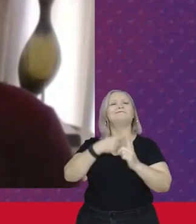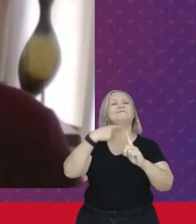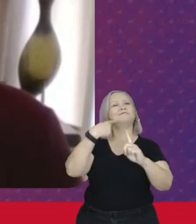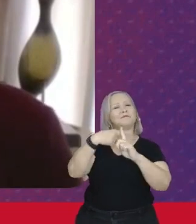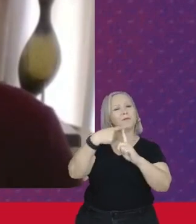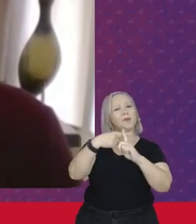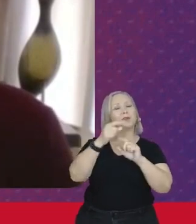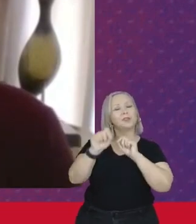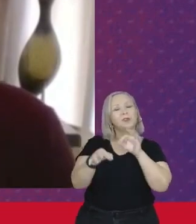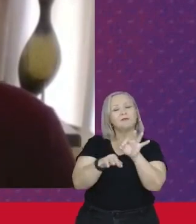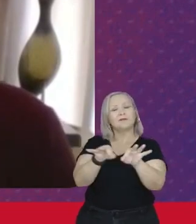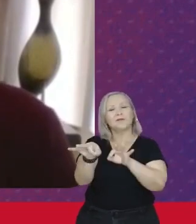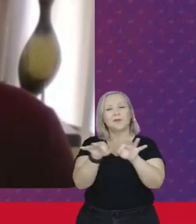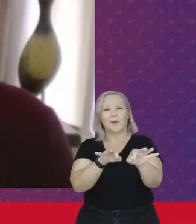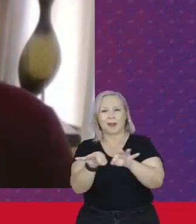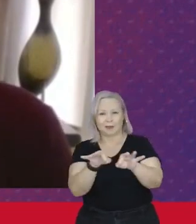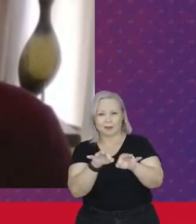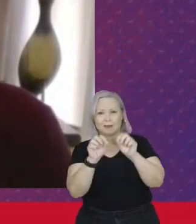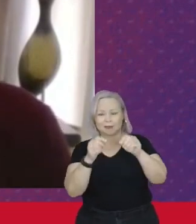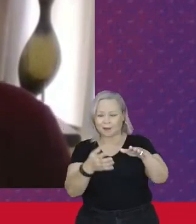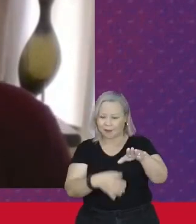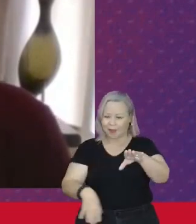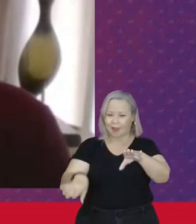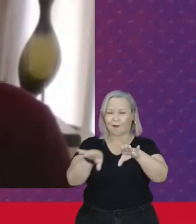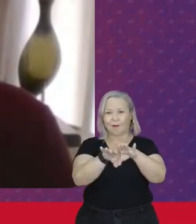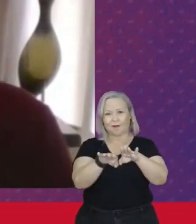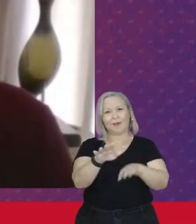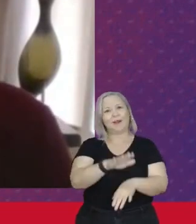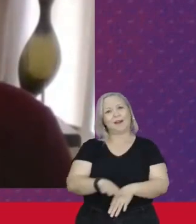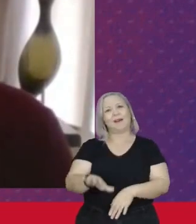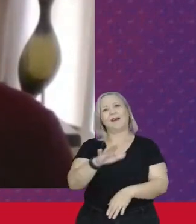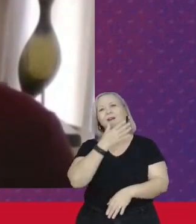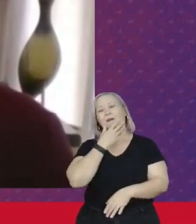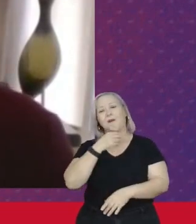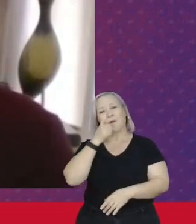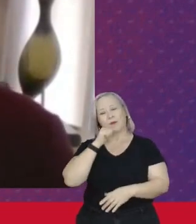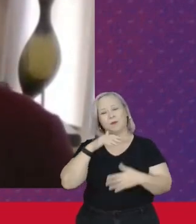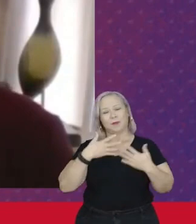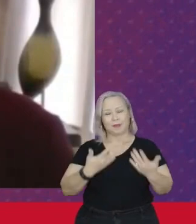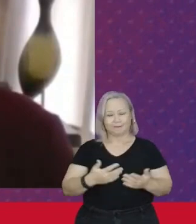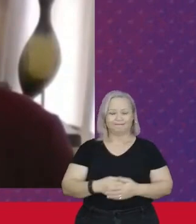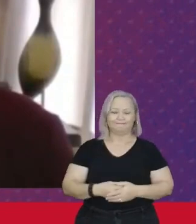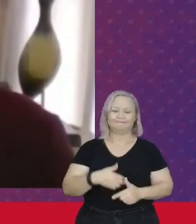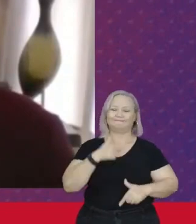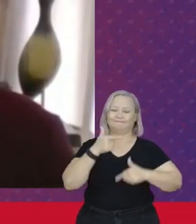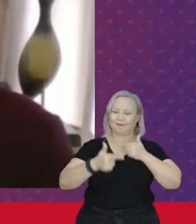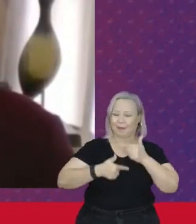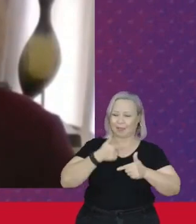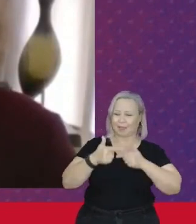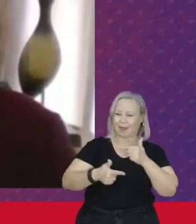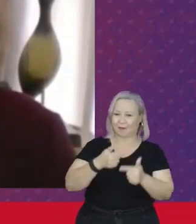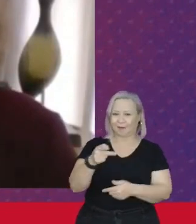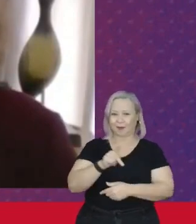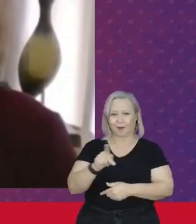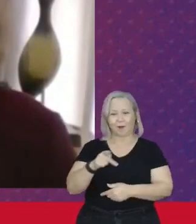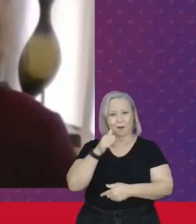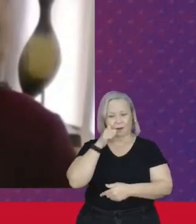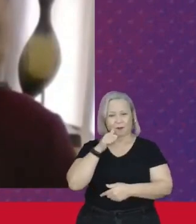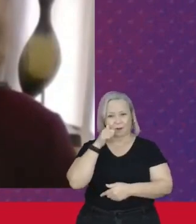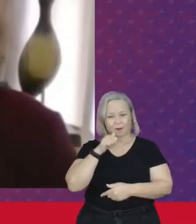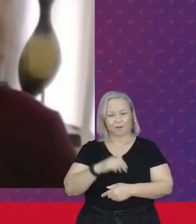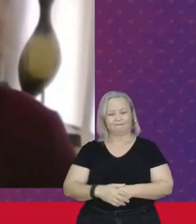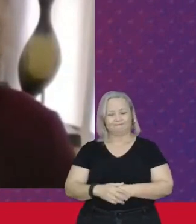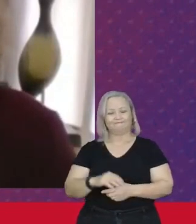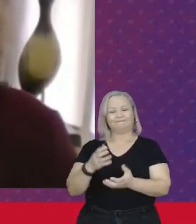de construção da igualdade entre homens e mulheres. Então, a tarefa de uma professora